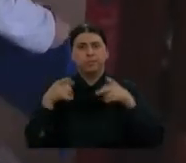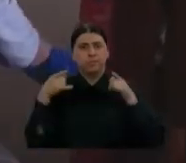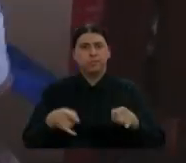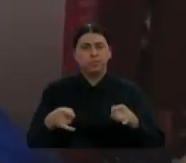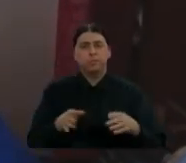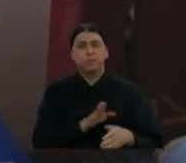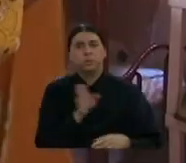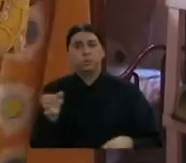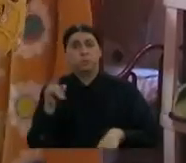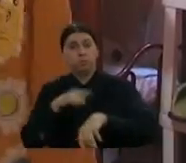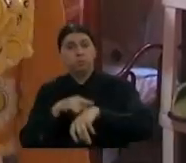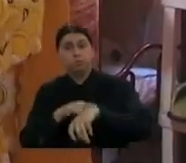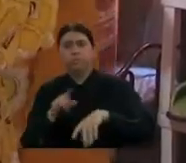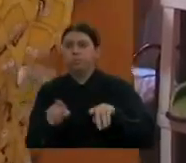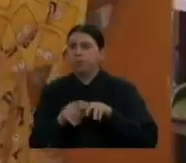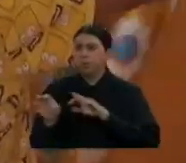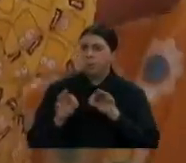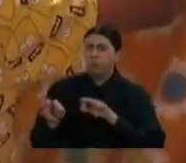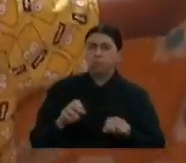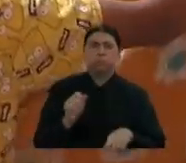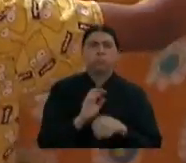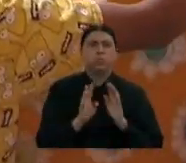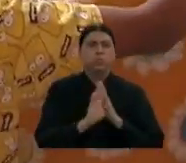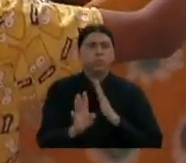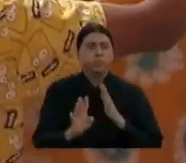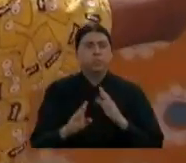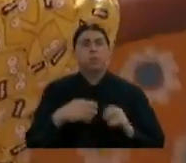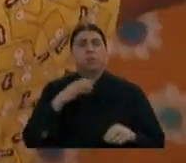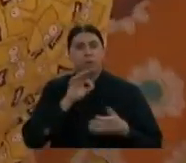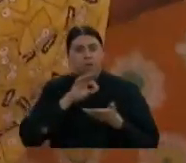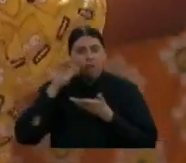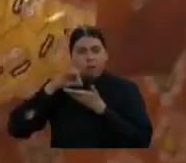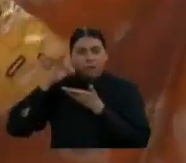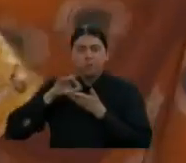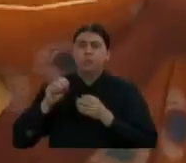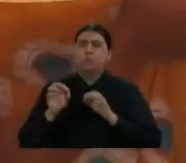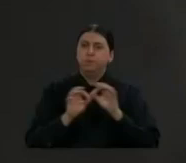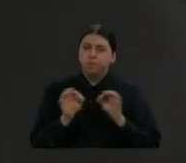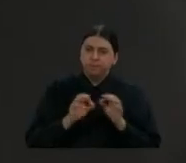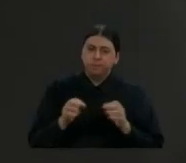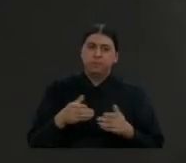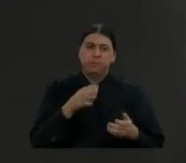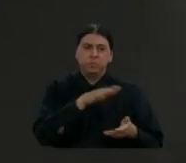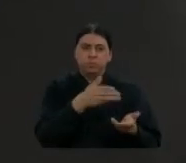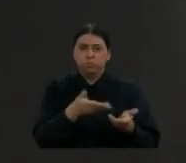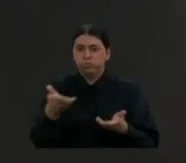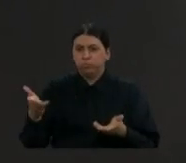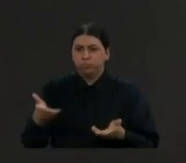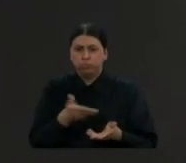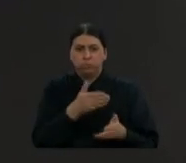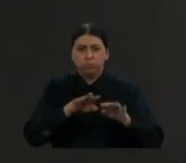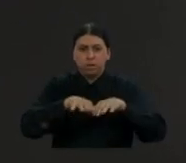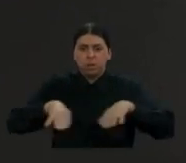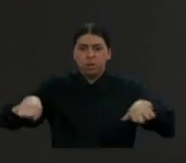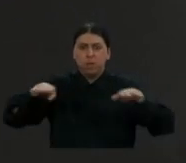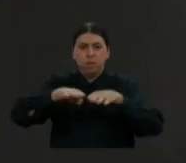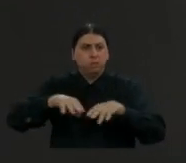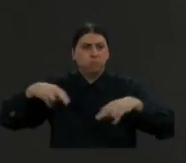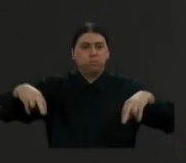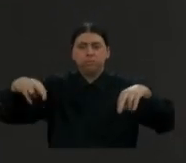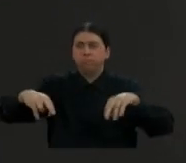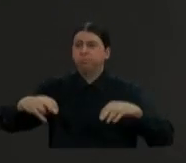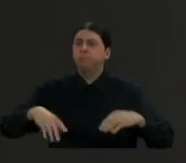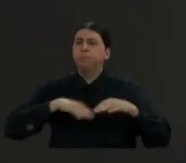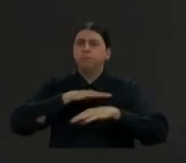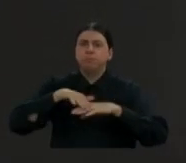no banheiro vão se organizando ali enquanto isso eu faço café ou livre fase café quando eles dessem a pensar no mês eles tomam café